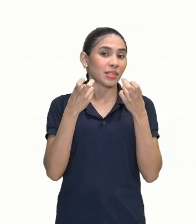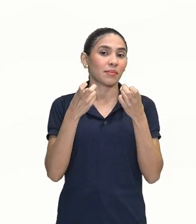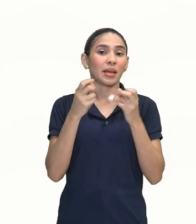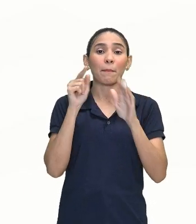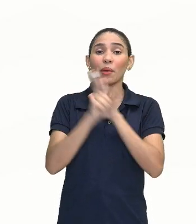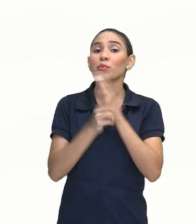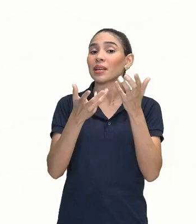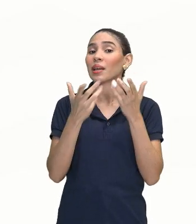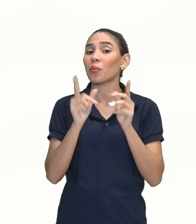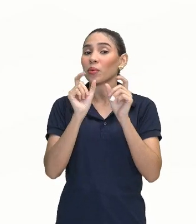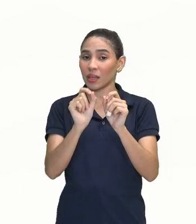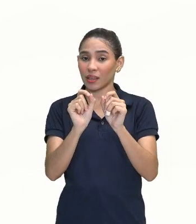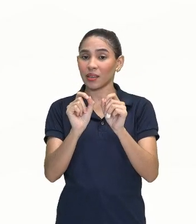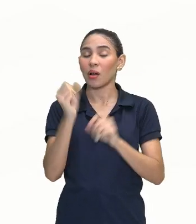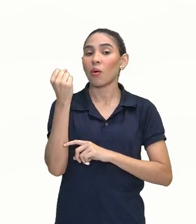questão disse que